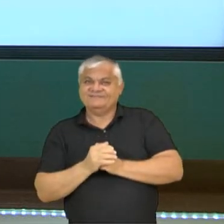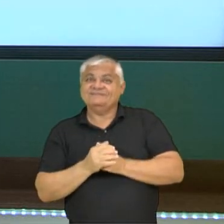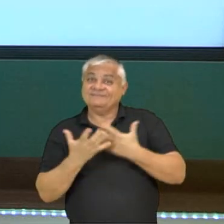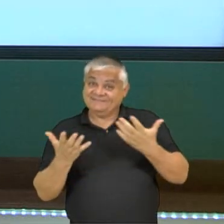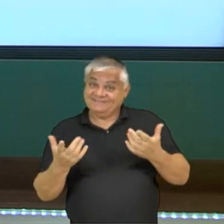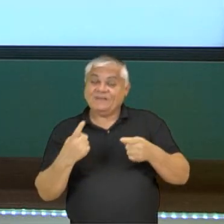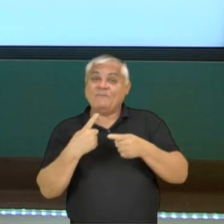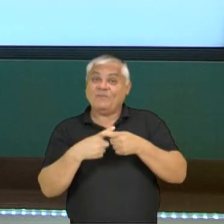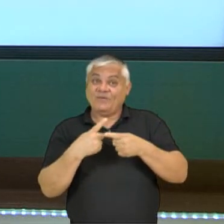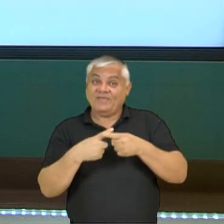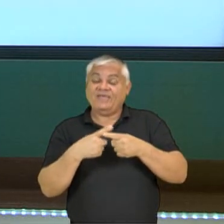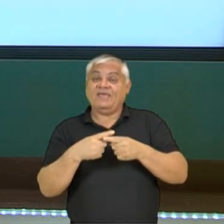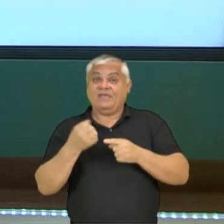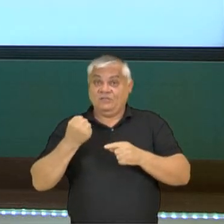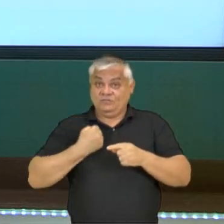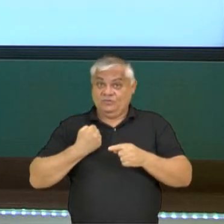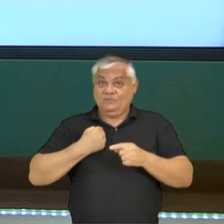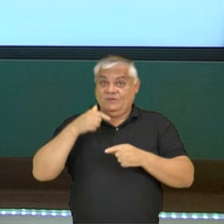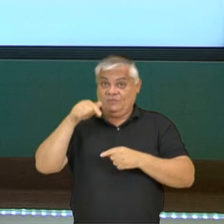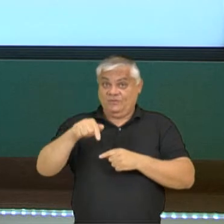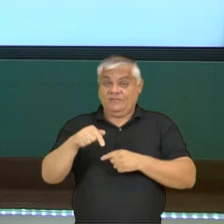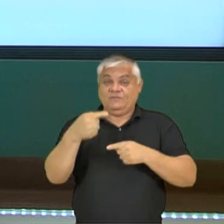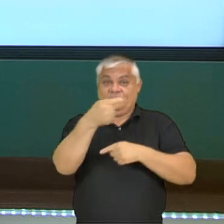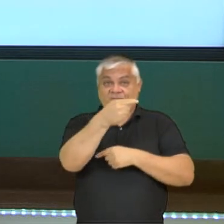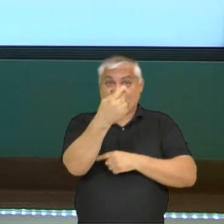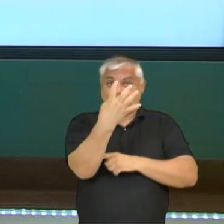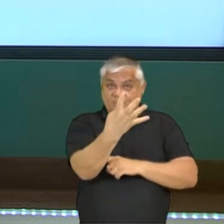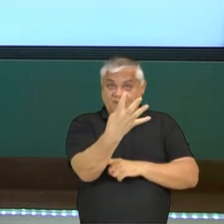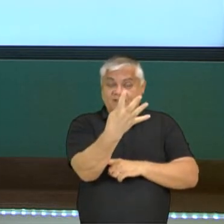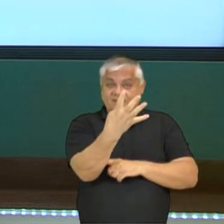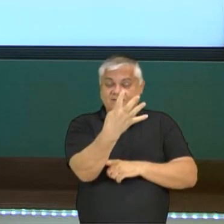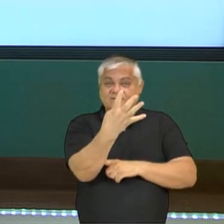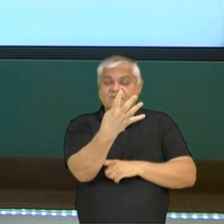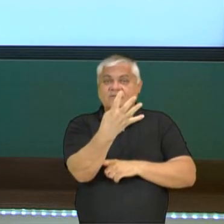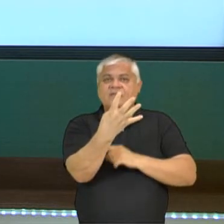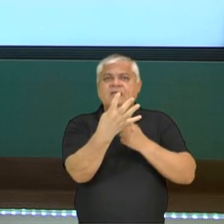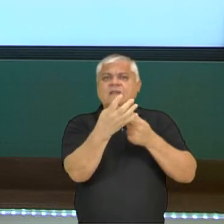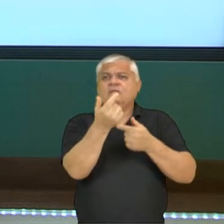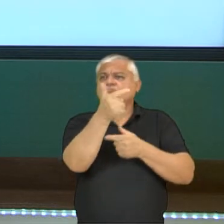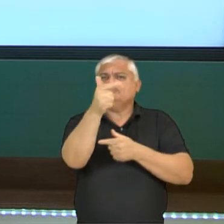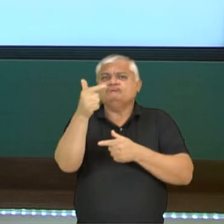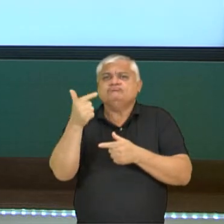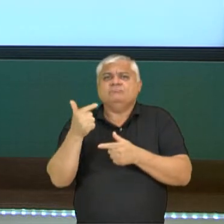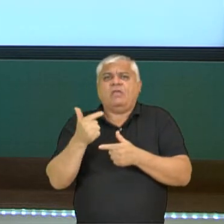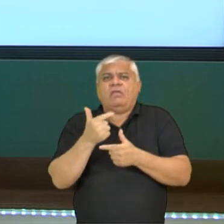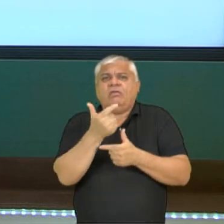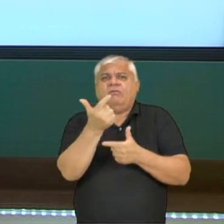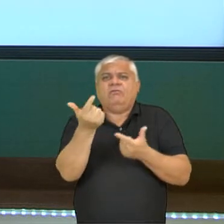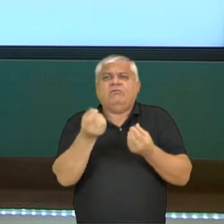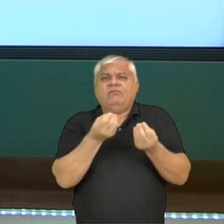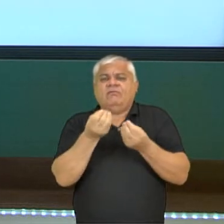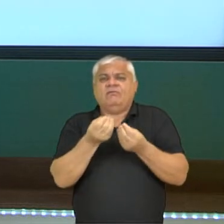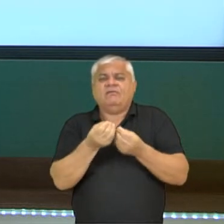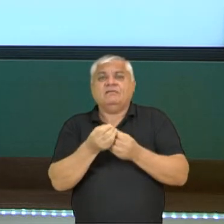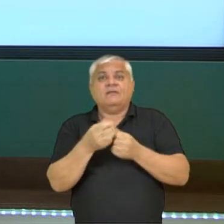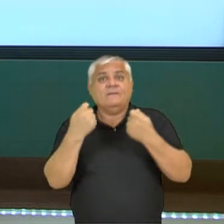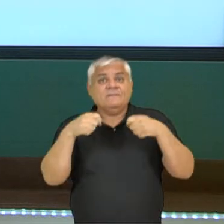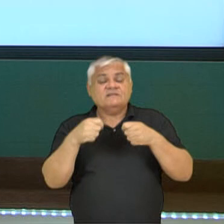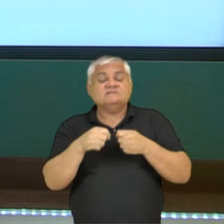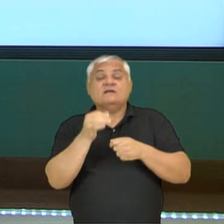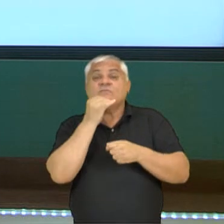números inteiros, como o -4, por exemplo, ele não tem denominador. Então, é como